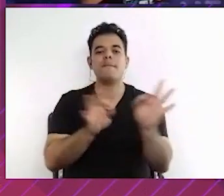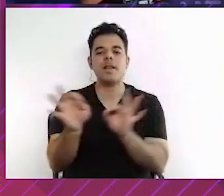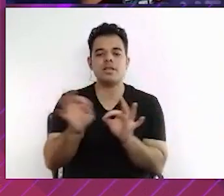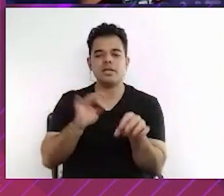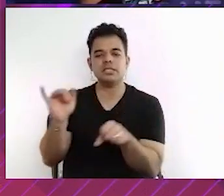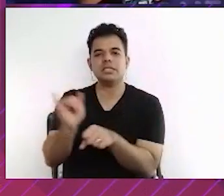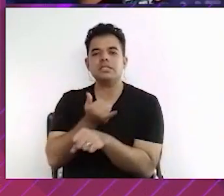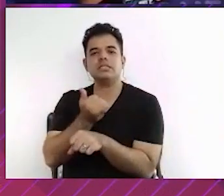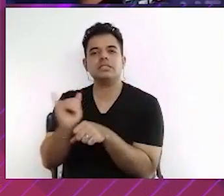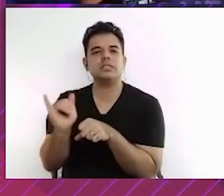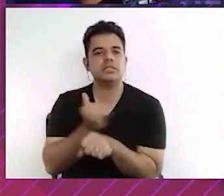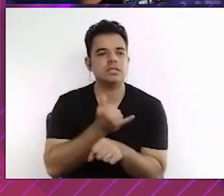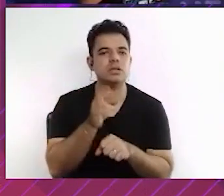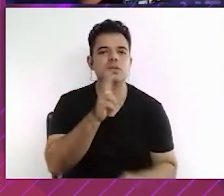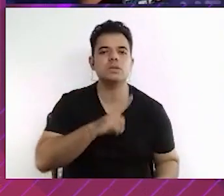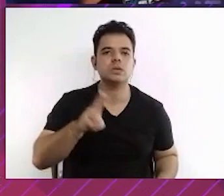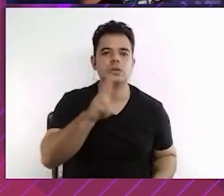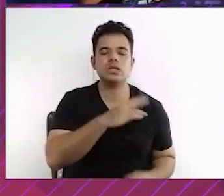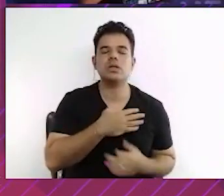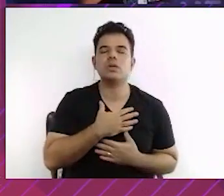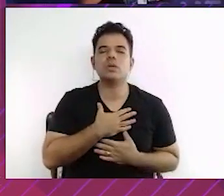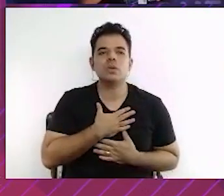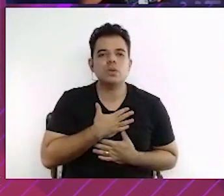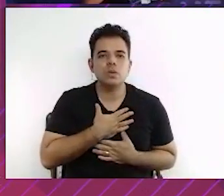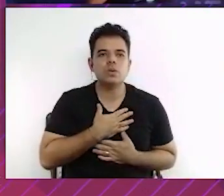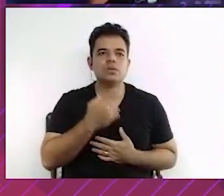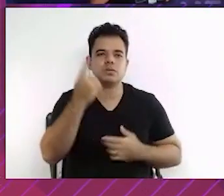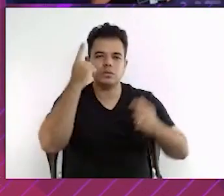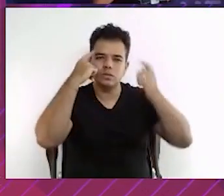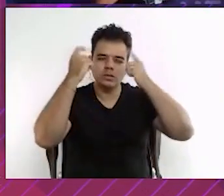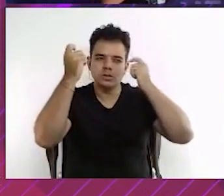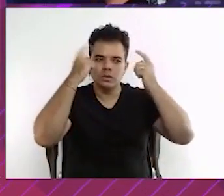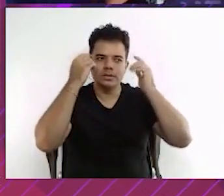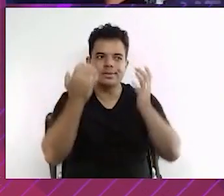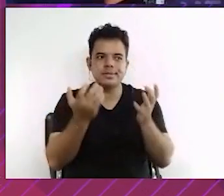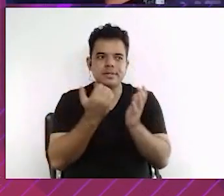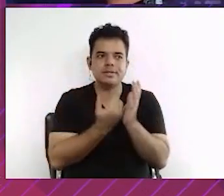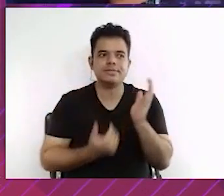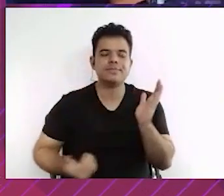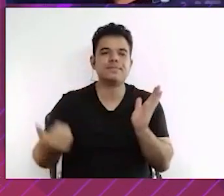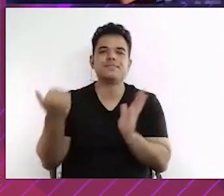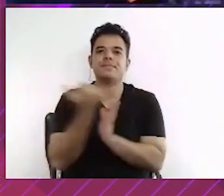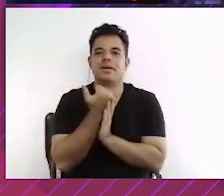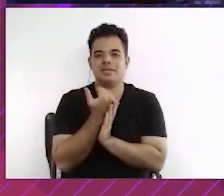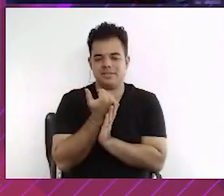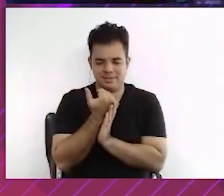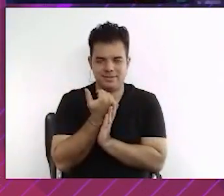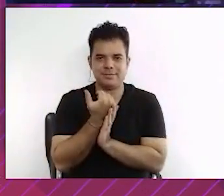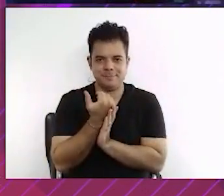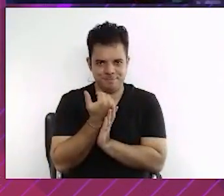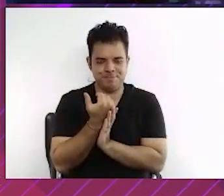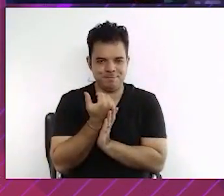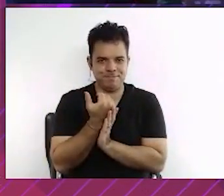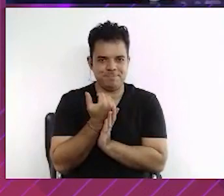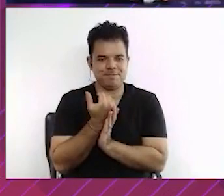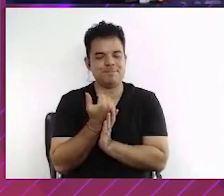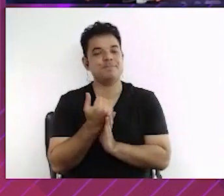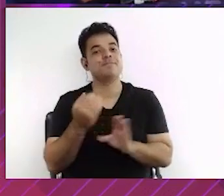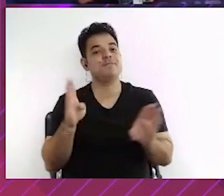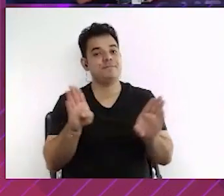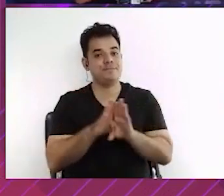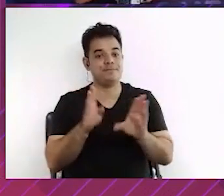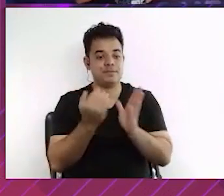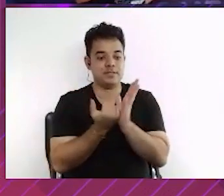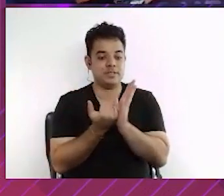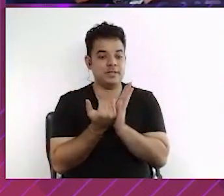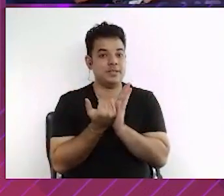usando esses 30 dias. Ele gostou tanto dessa ideia de previsão que ele queria mais, basicamente. Só que se a gente for aumentar o período